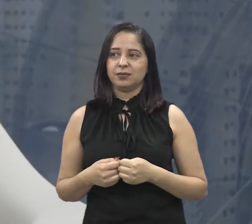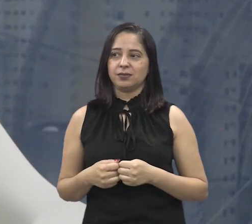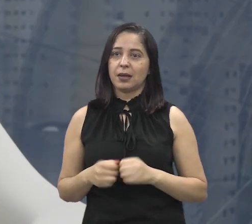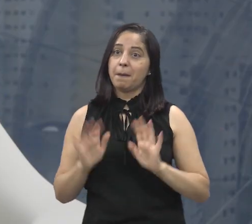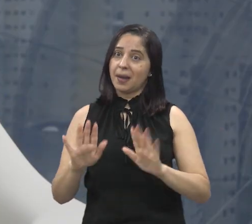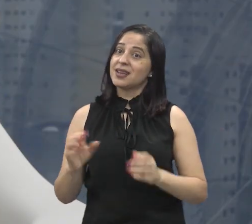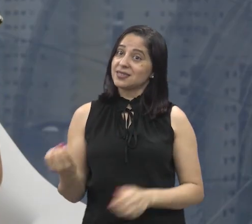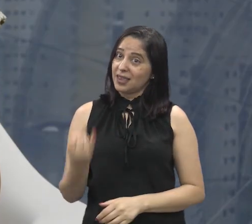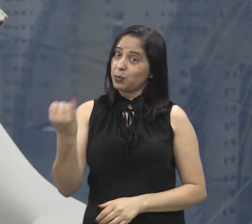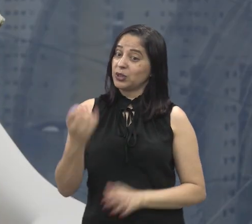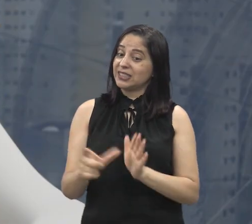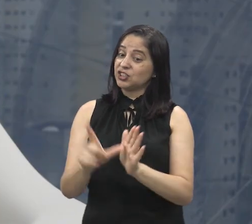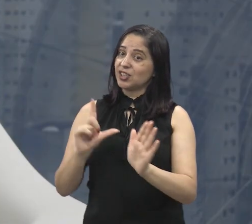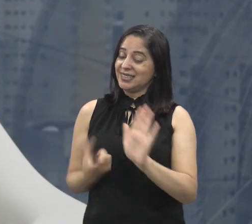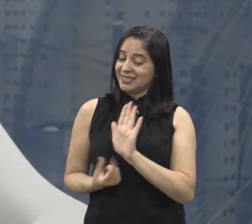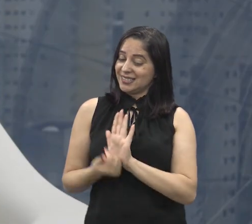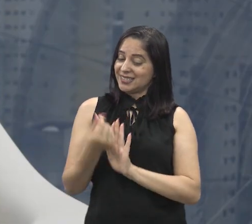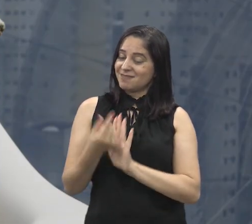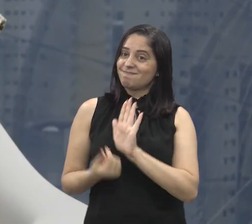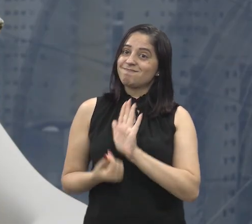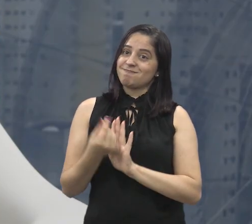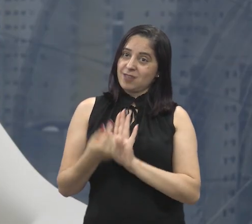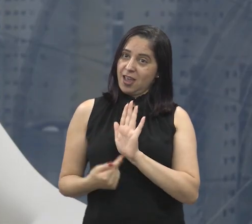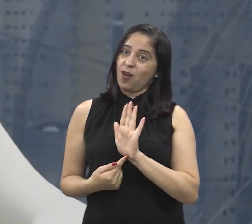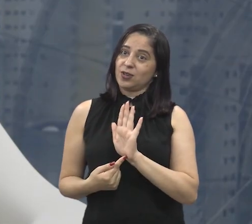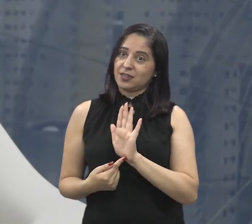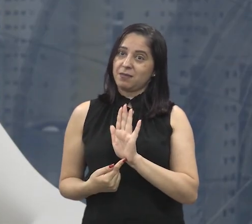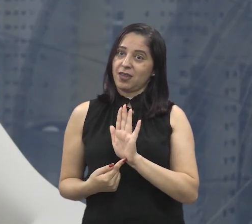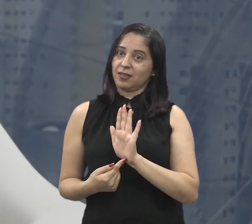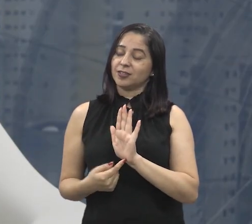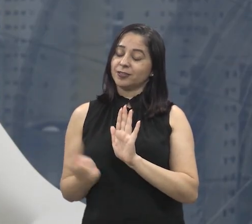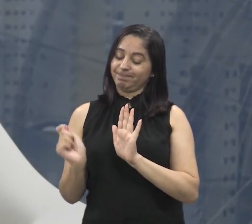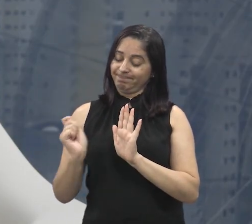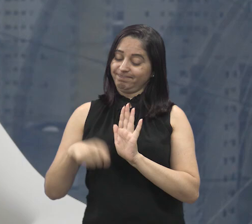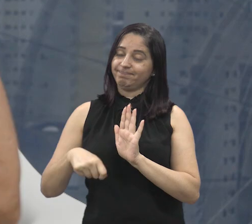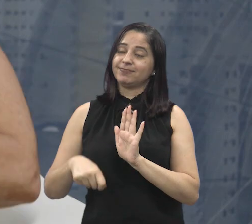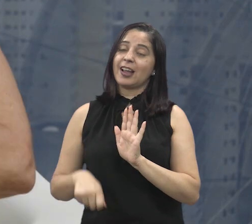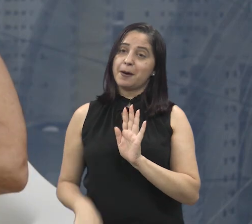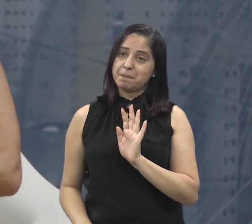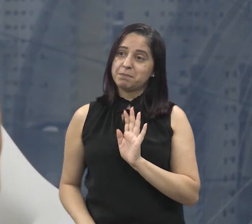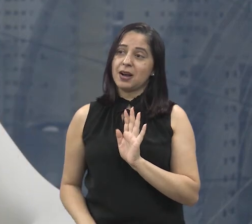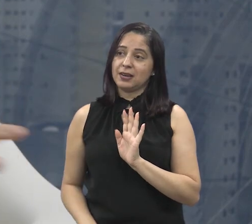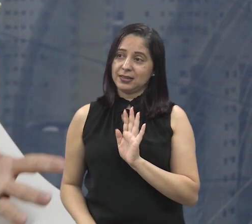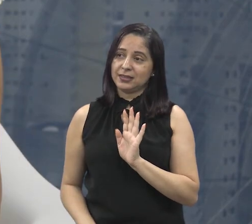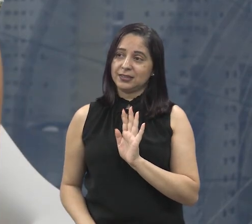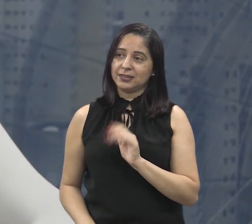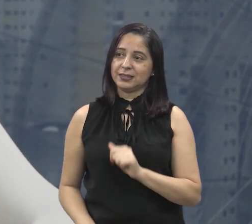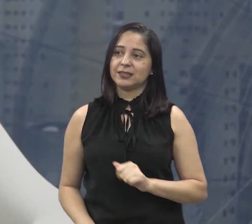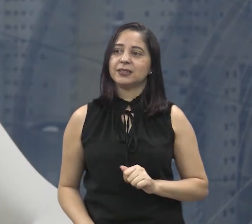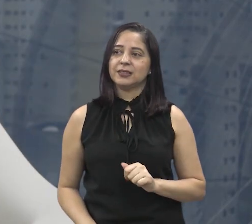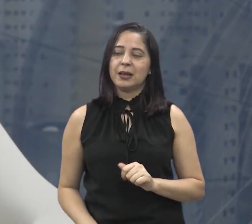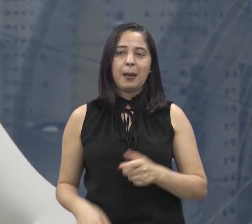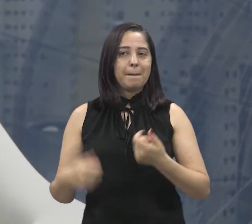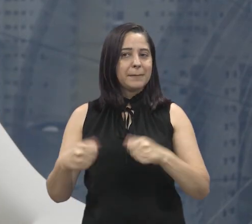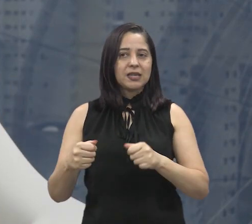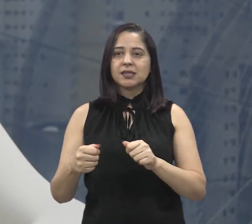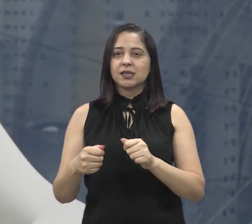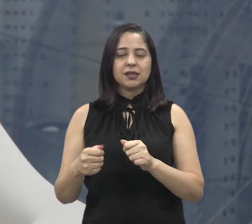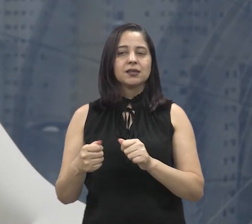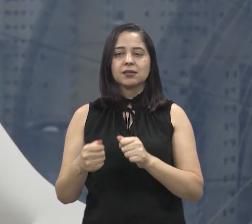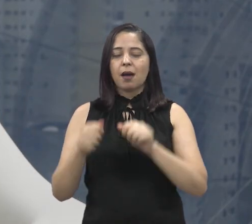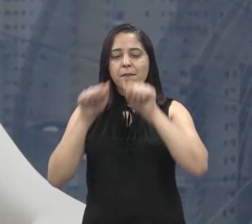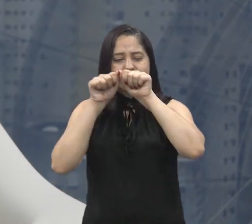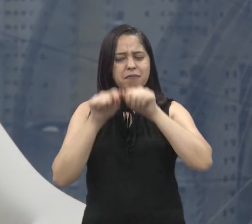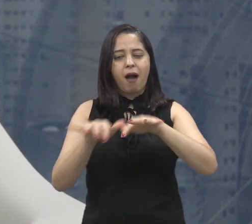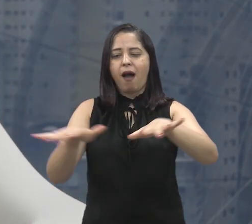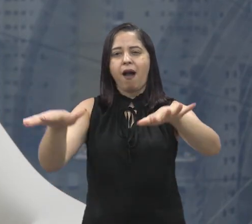muito sério. Nós precisamos ter orçamento para que isso chegue, né? E que isso chegue a todo lugar, a todas